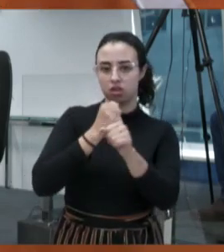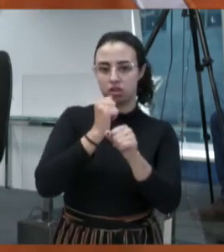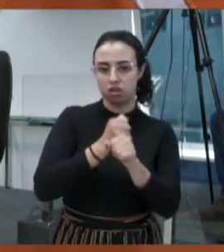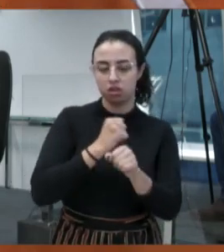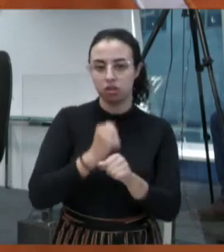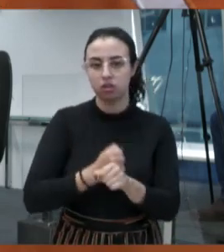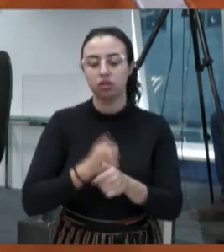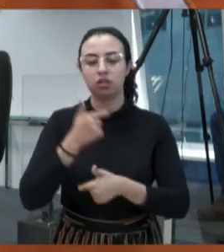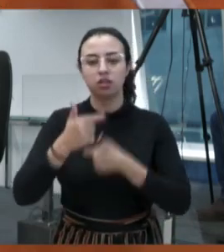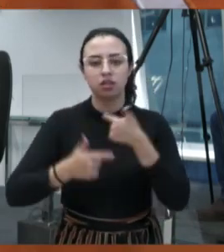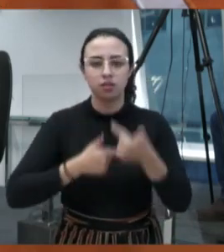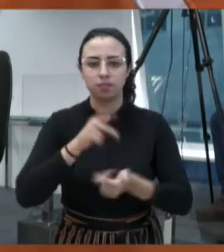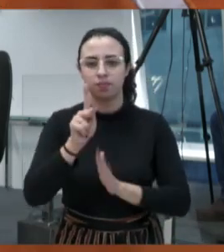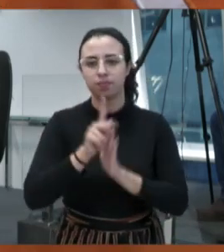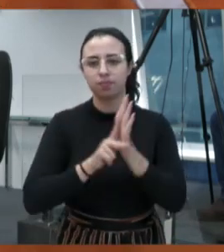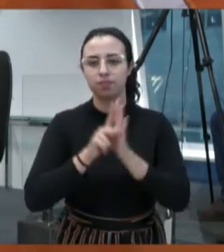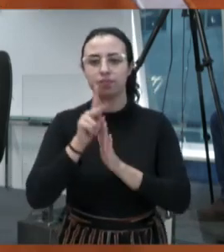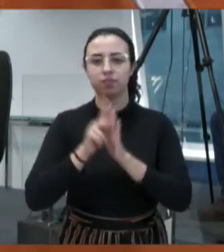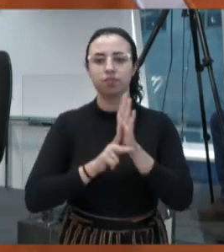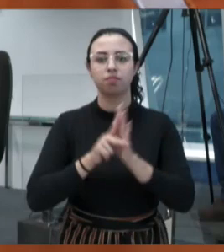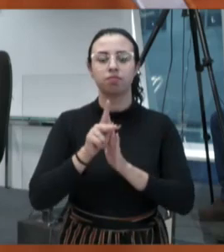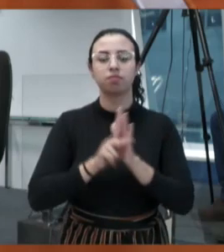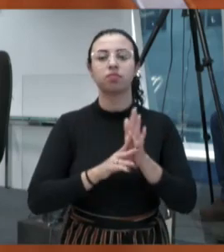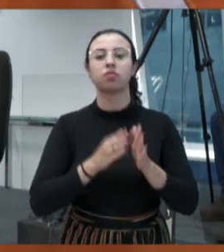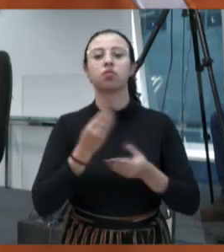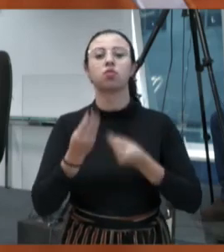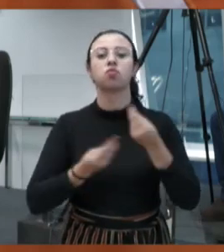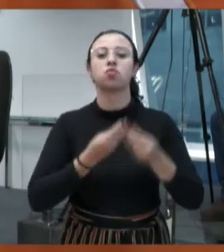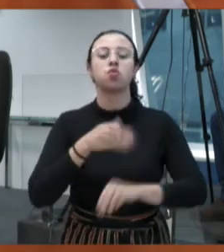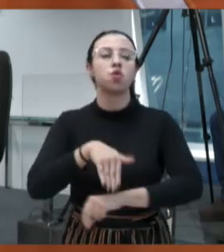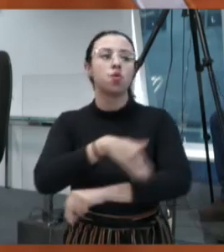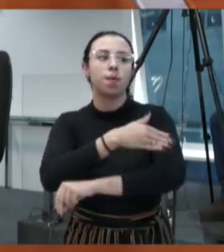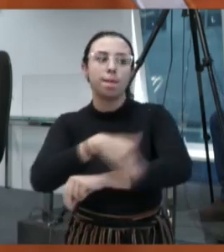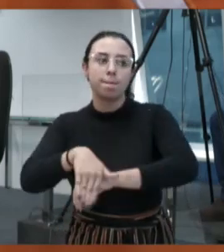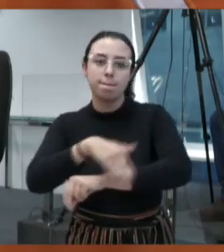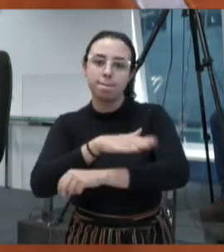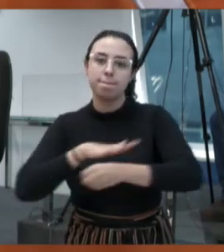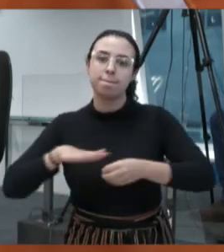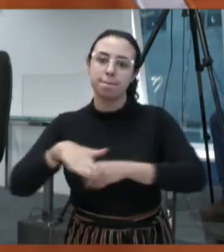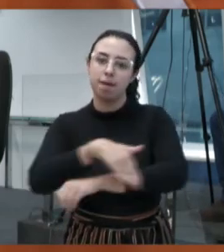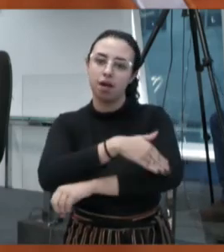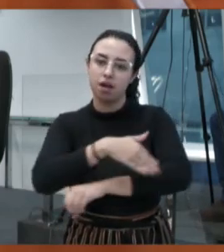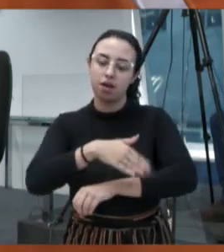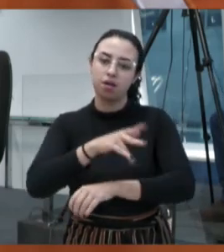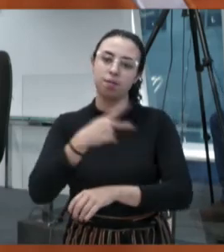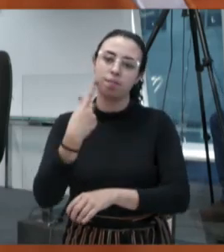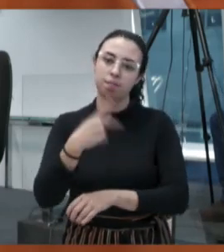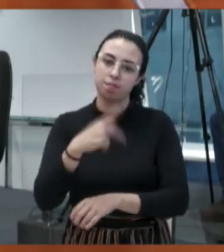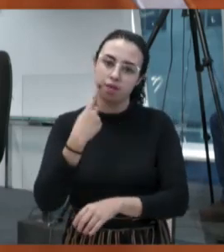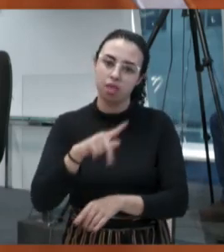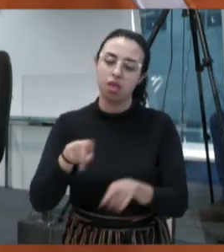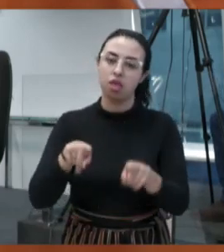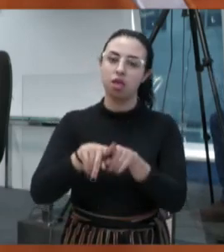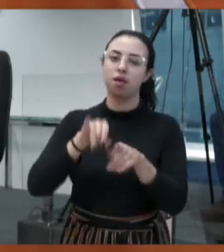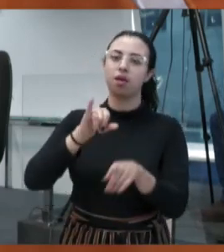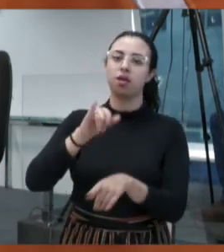está trabalhando nos projetos para fazer vários asfaltos no bairro Planalto, né? Planalto, Ipiranga.